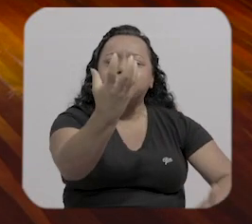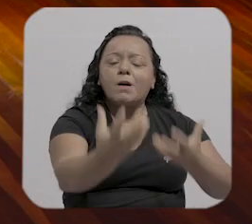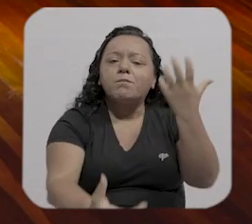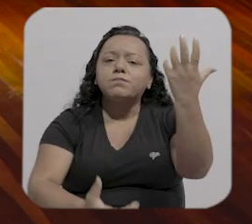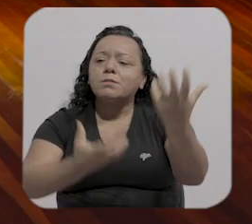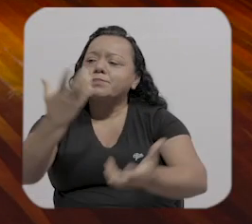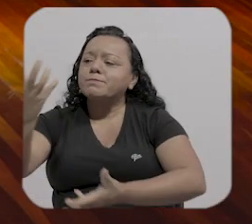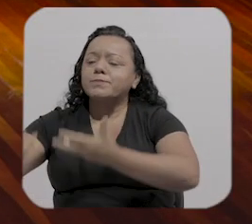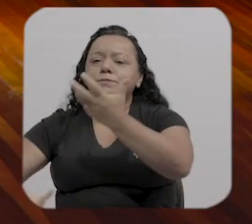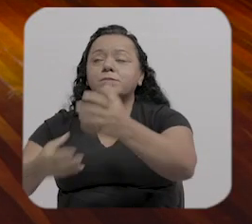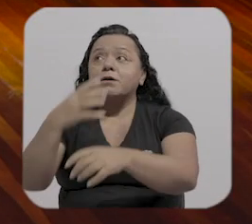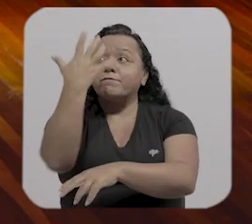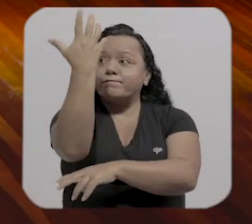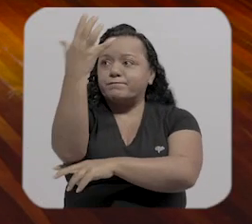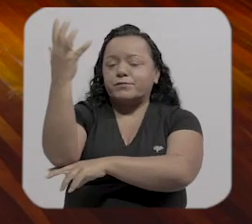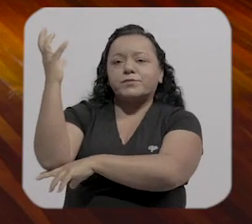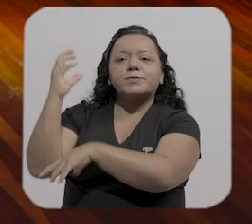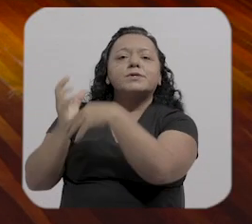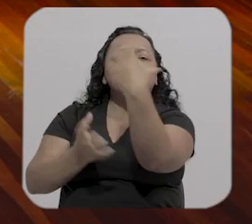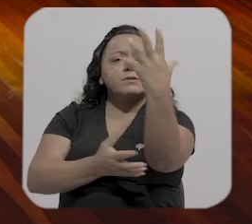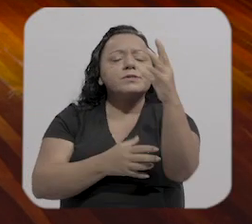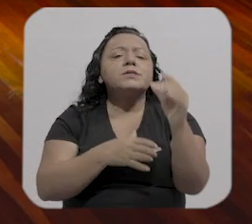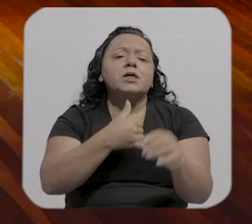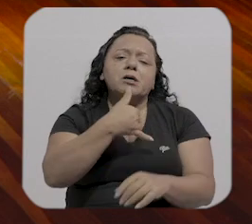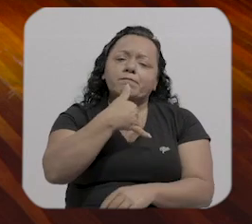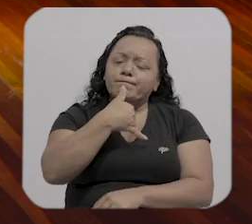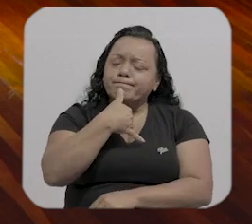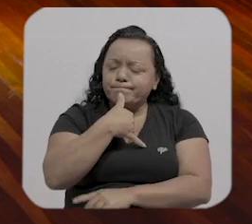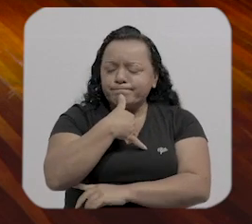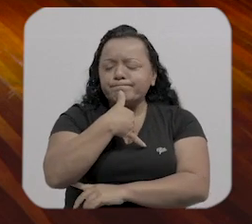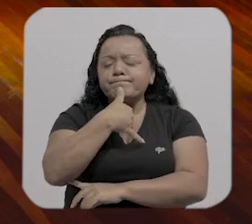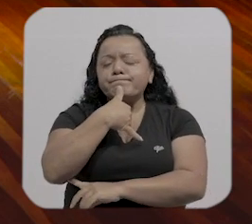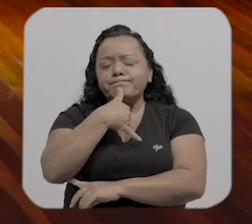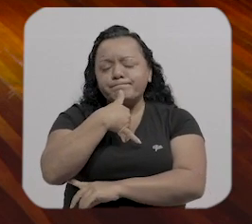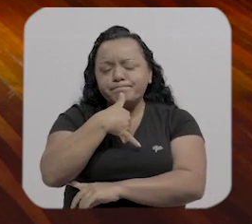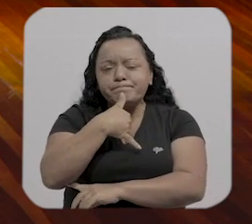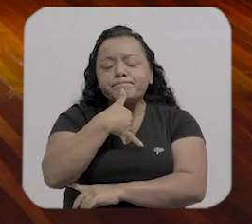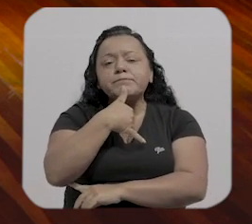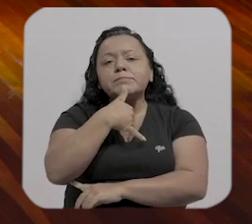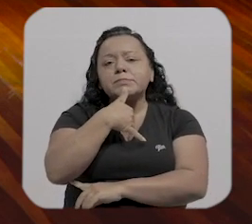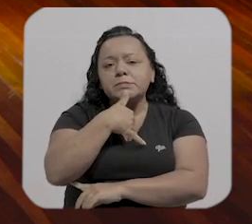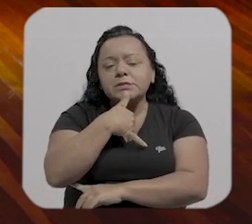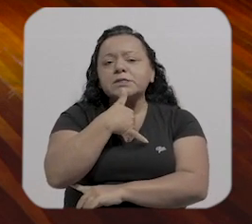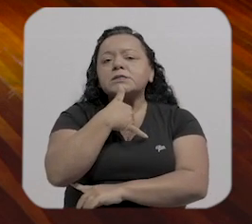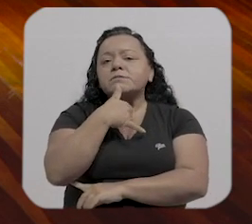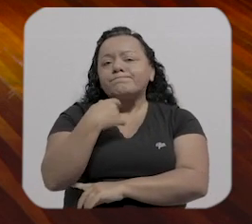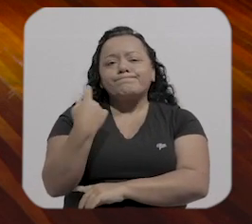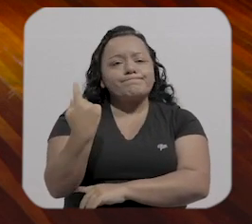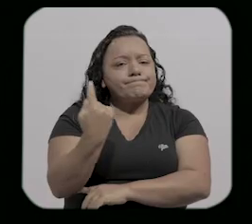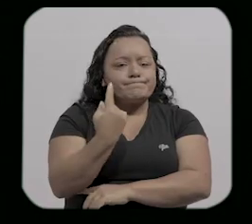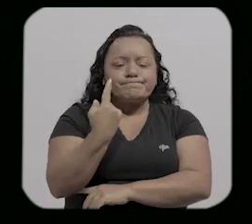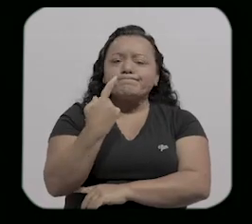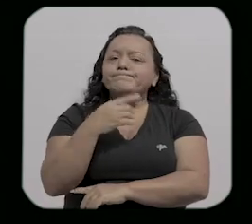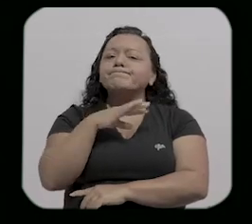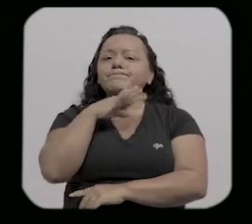botando fogo na floresta, não. É muito triste, é